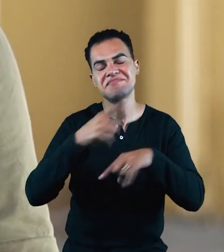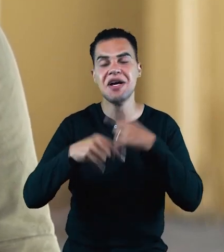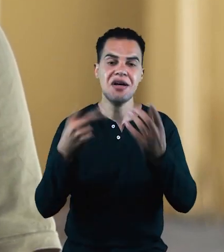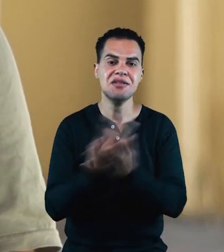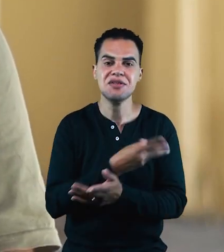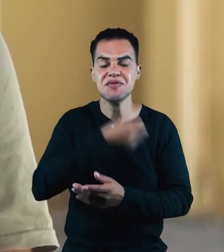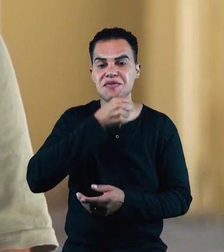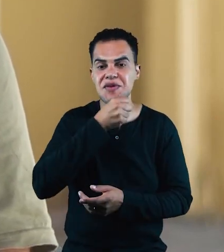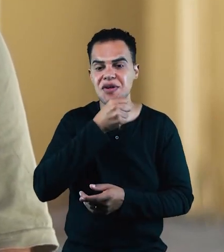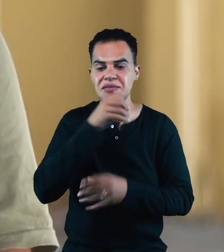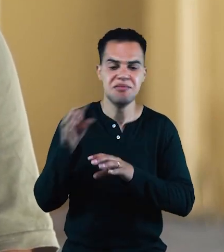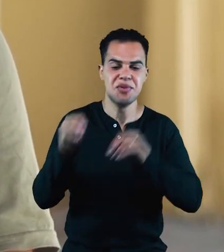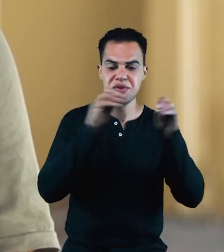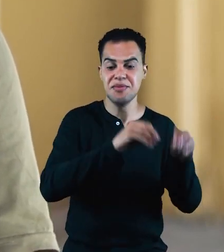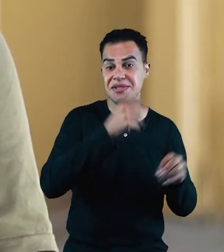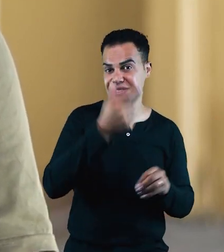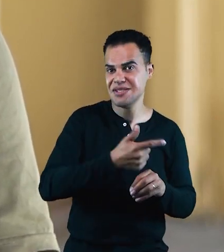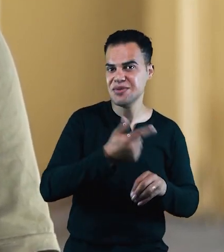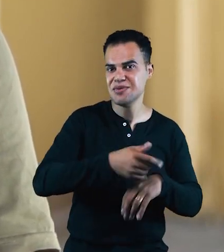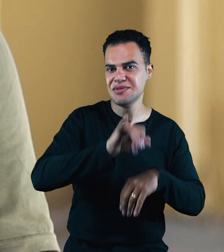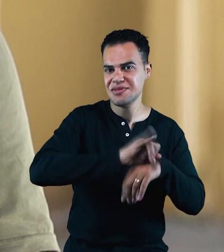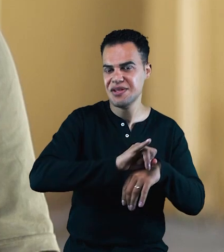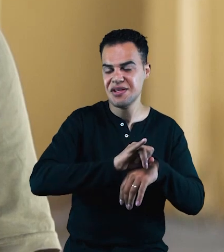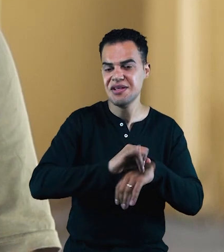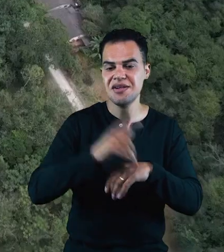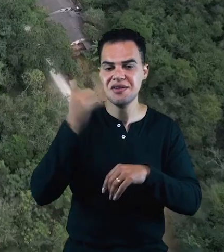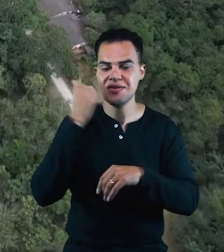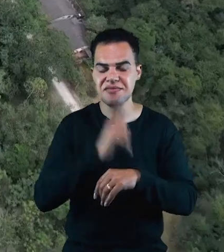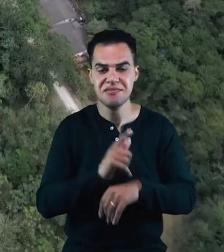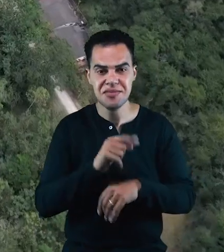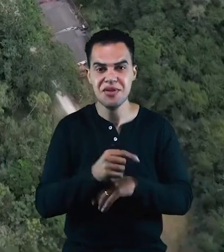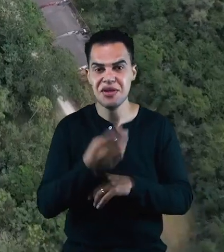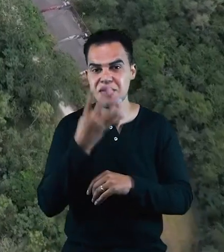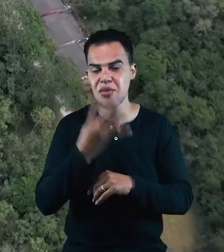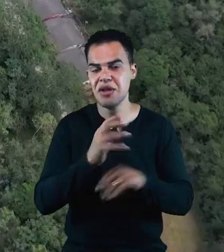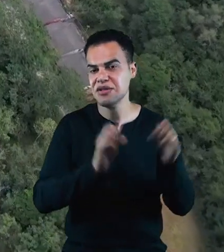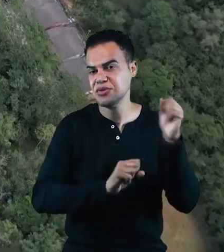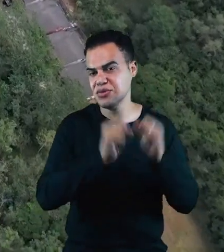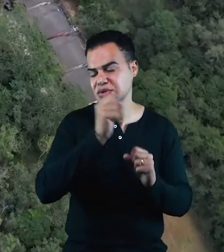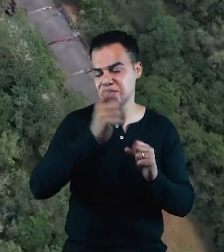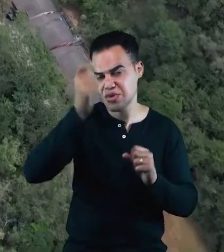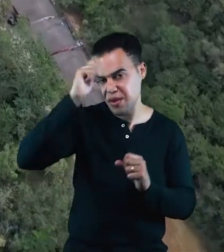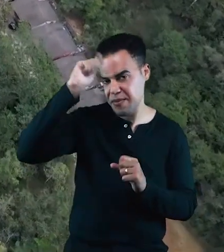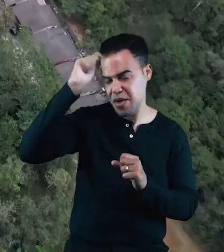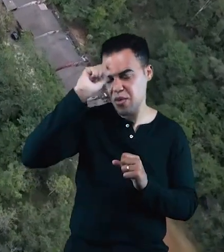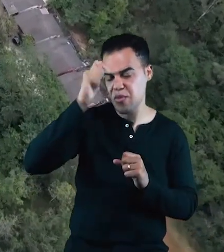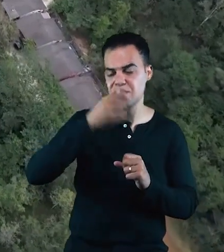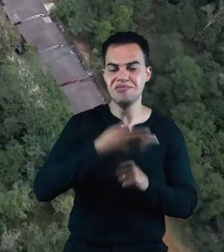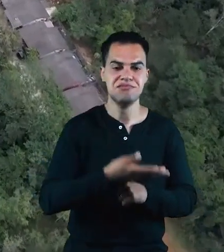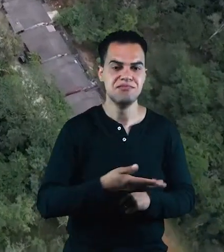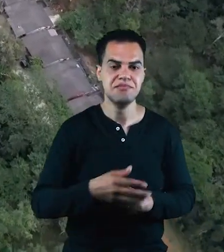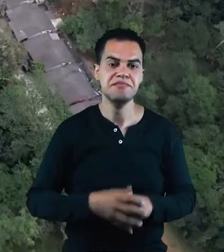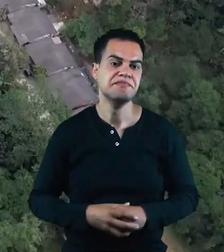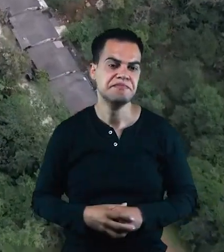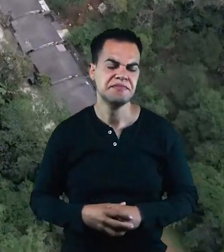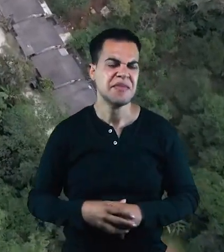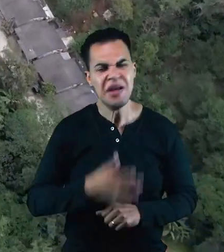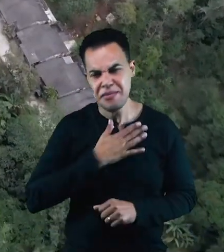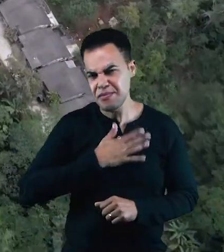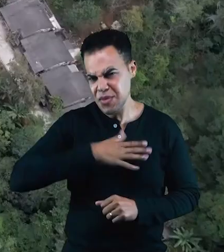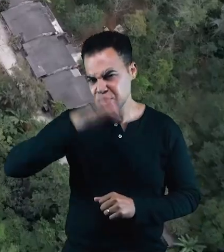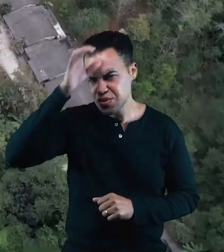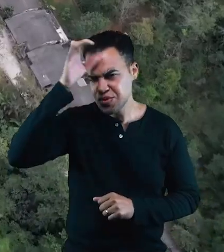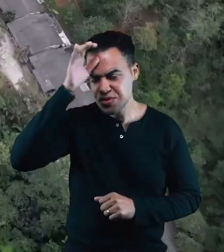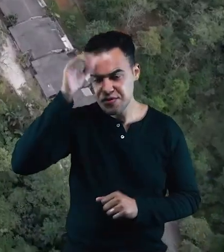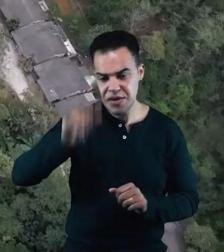vieram aqui para o segundo distrito. E aqui nós tivemos que chegar até 4 indústrias aqui nesse ramo de chapéus de palha, tá? E meus